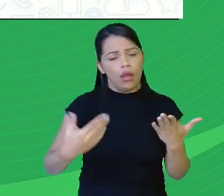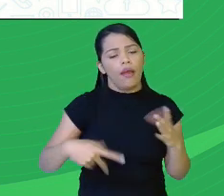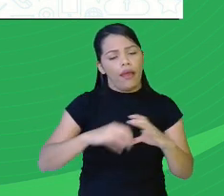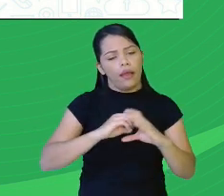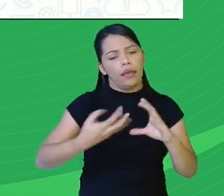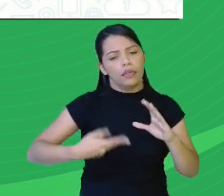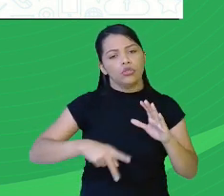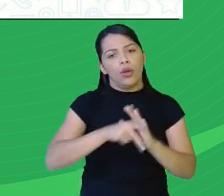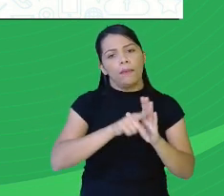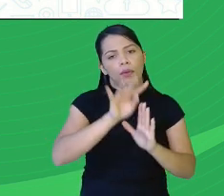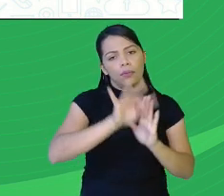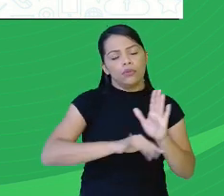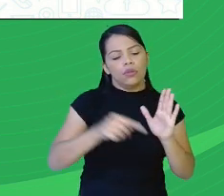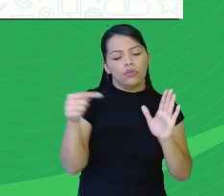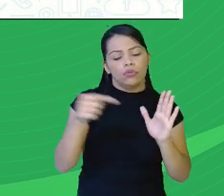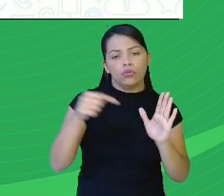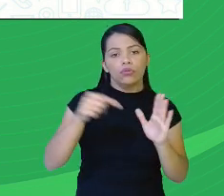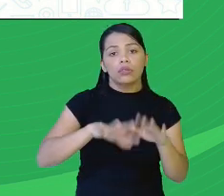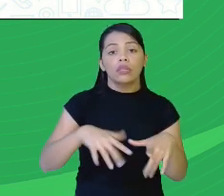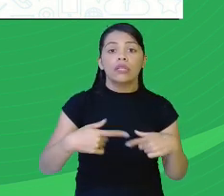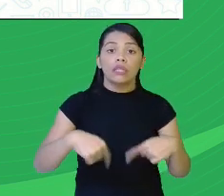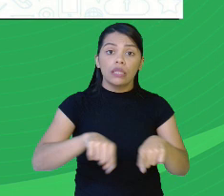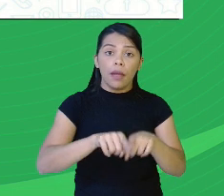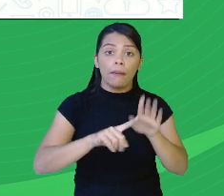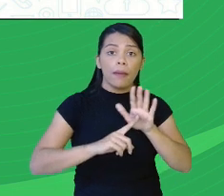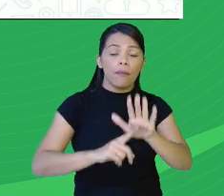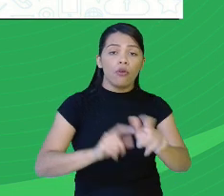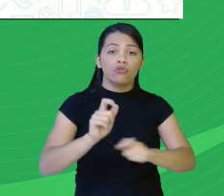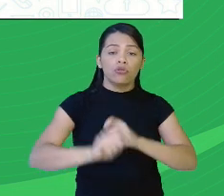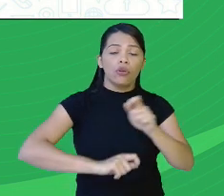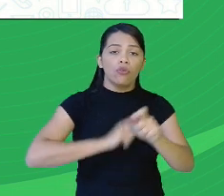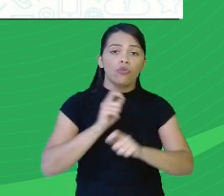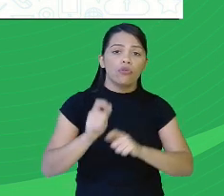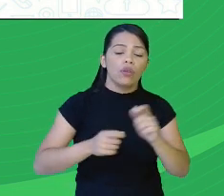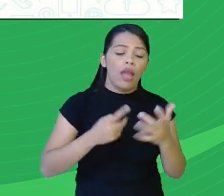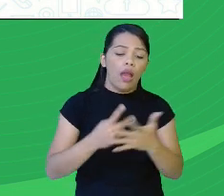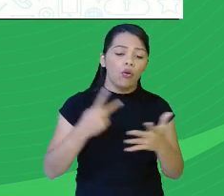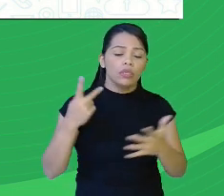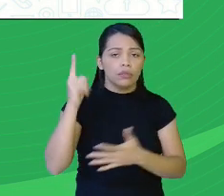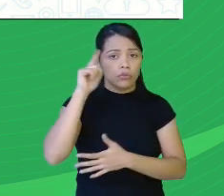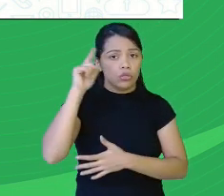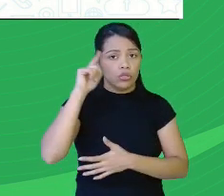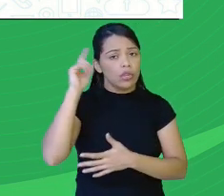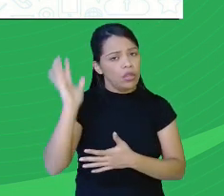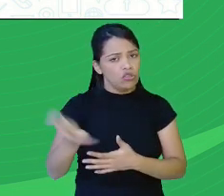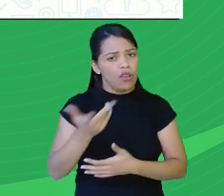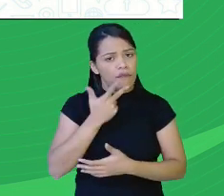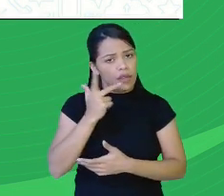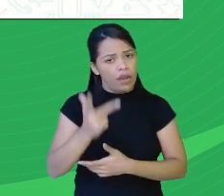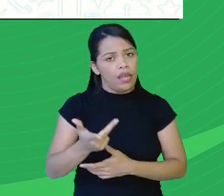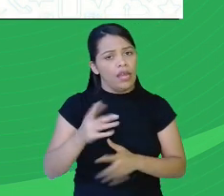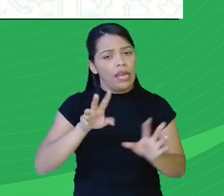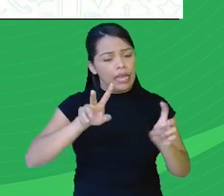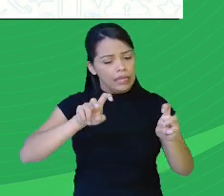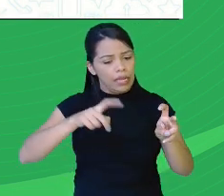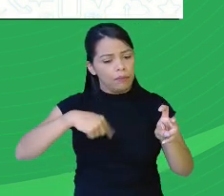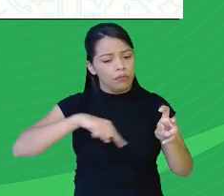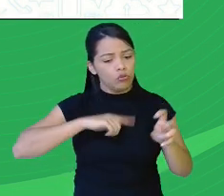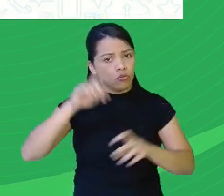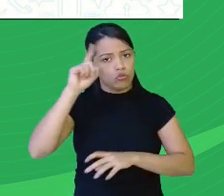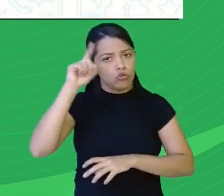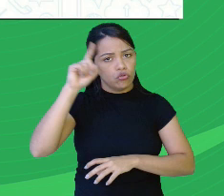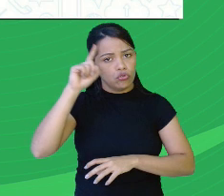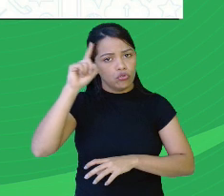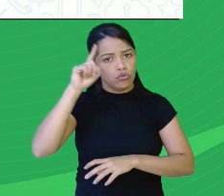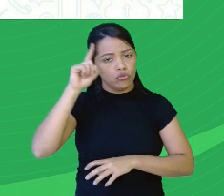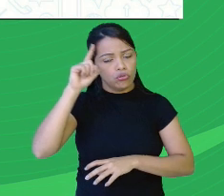também aborda temas e acontecimentos corriqueiros, como eu já falei aqui, não é? Temas do nosso dia